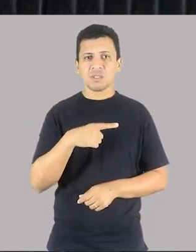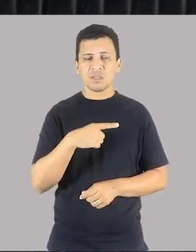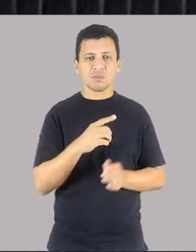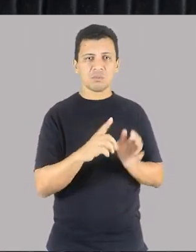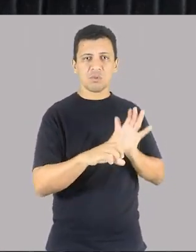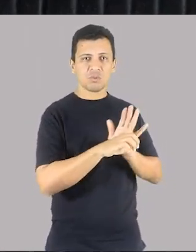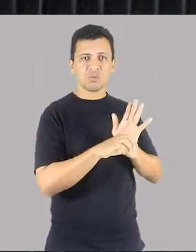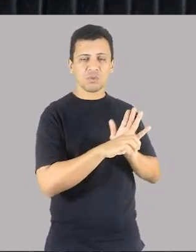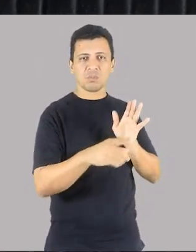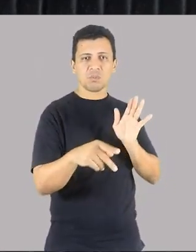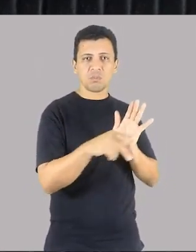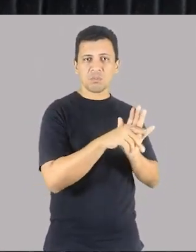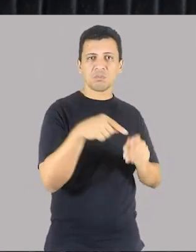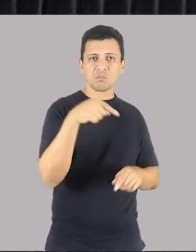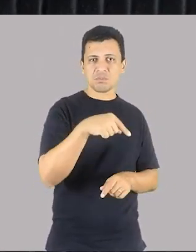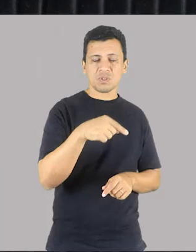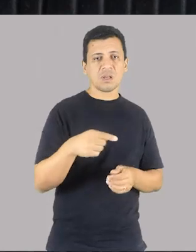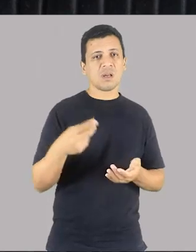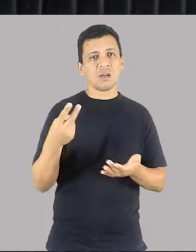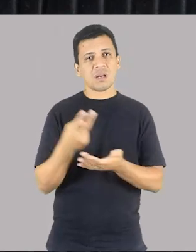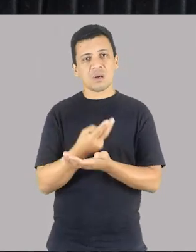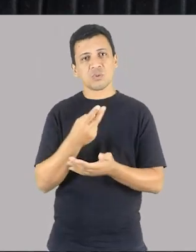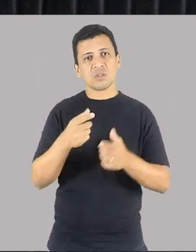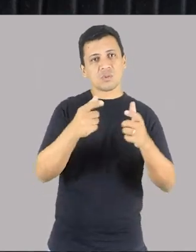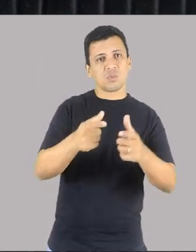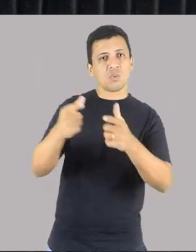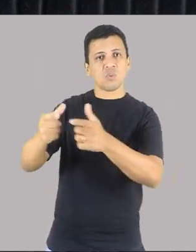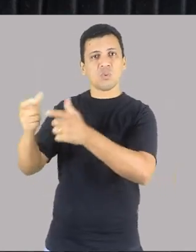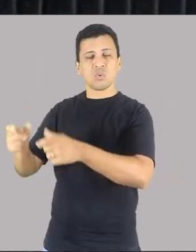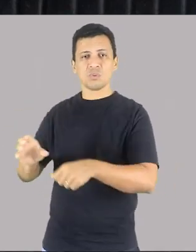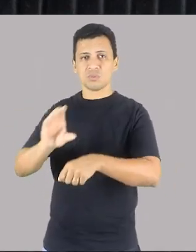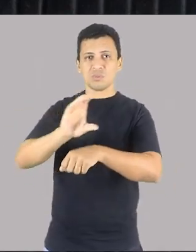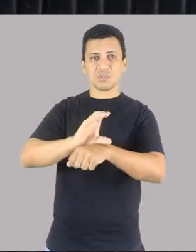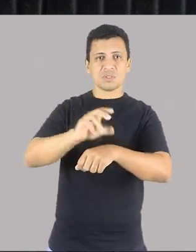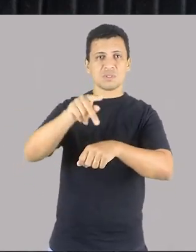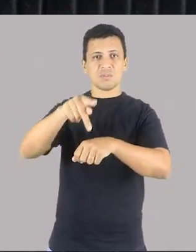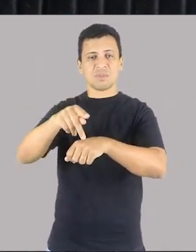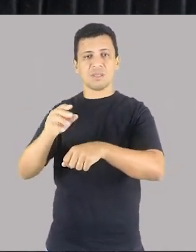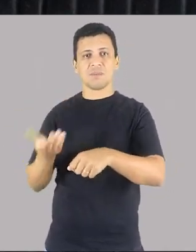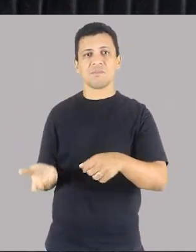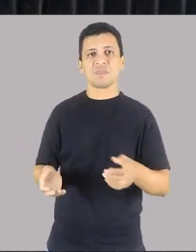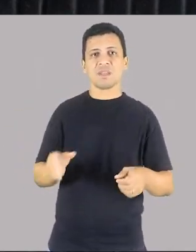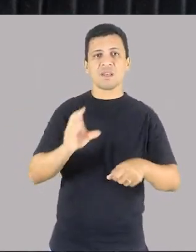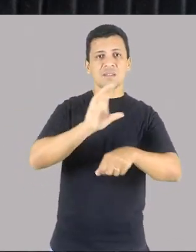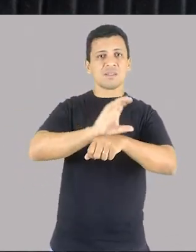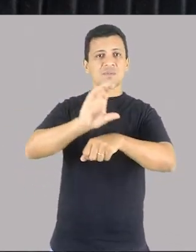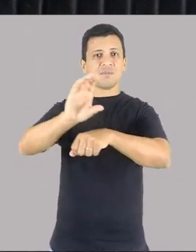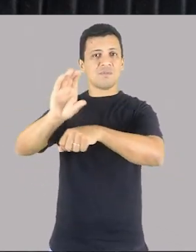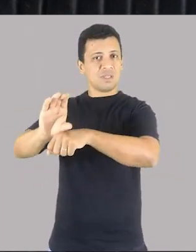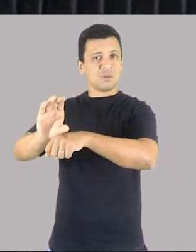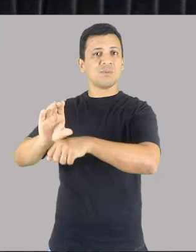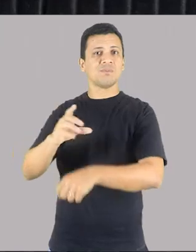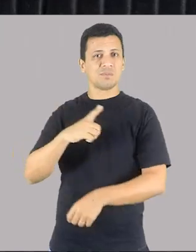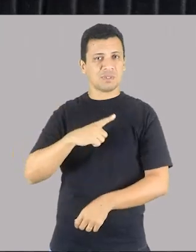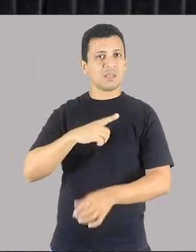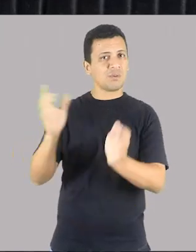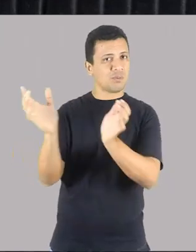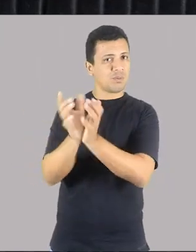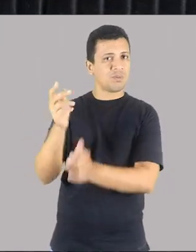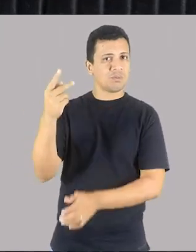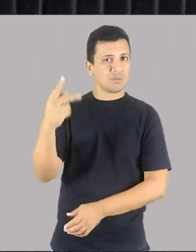um código próprio, como acontece em outros ramos do direito, como o Código Penal, o Código Civil. Nós vamos ter,